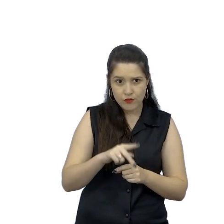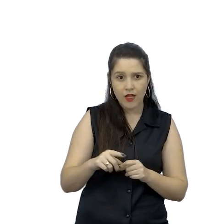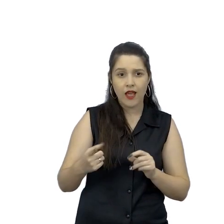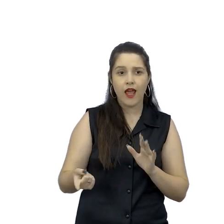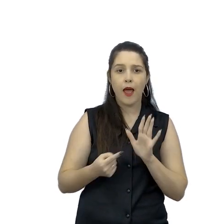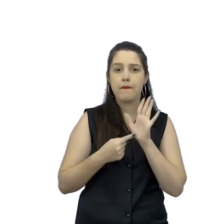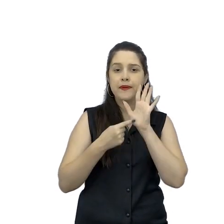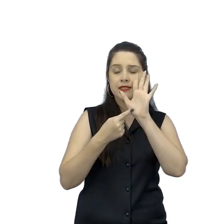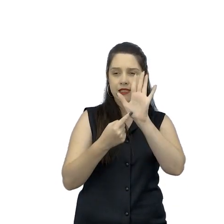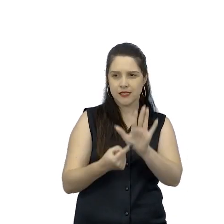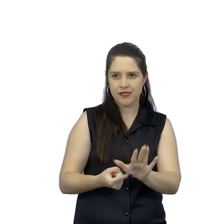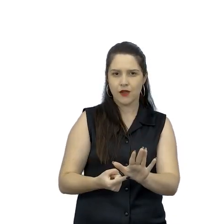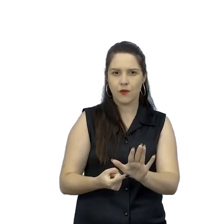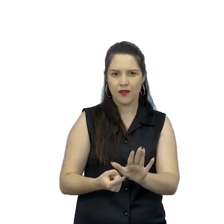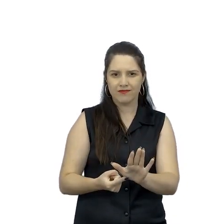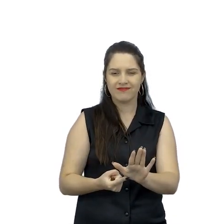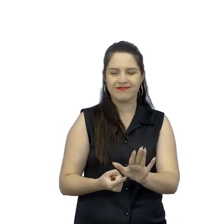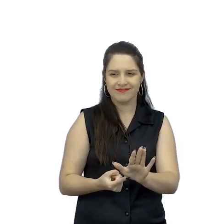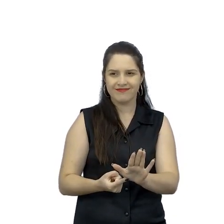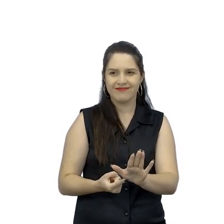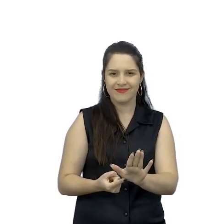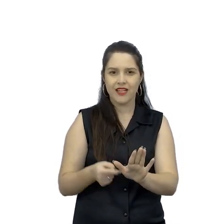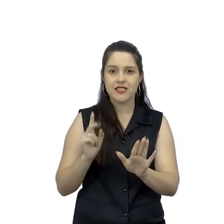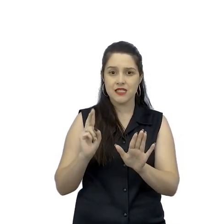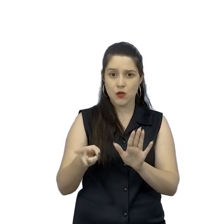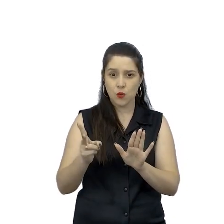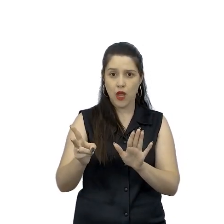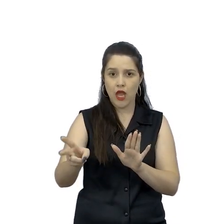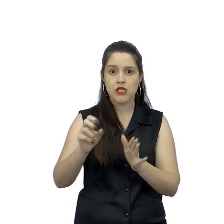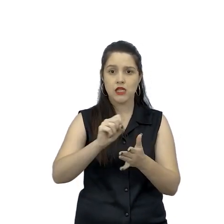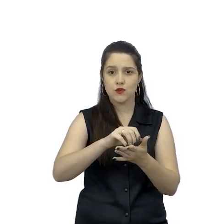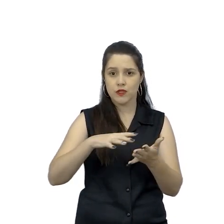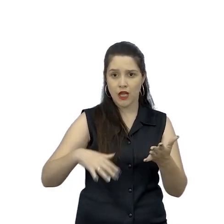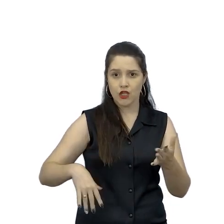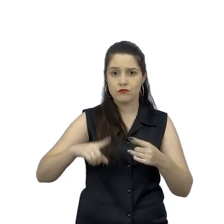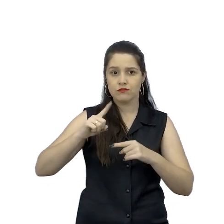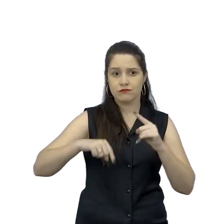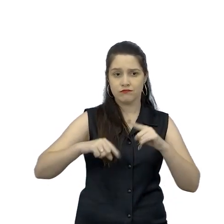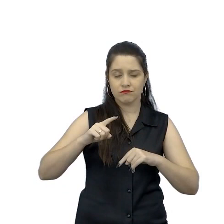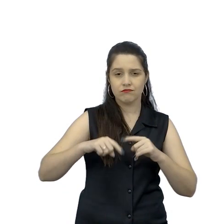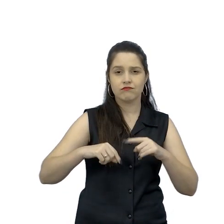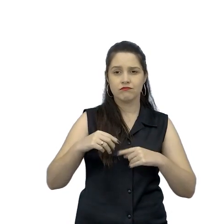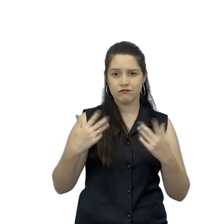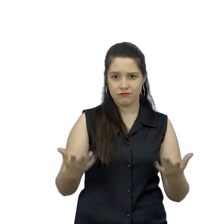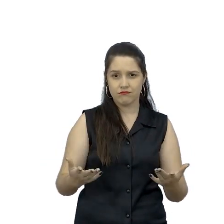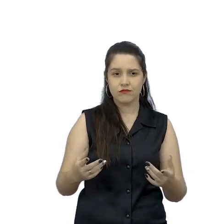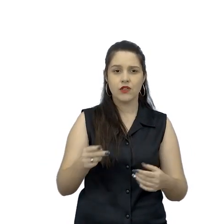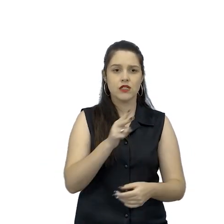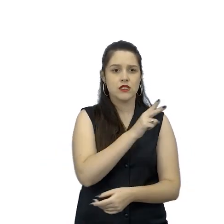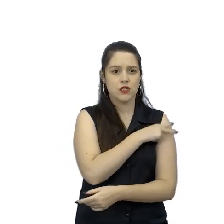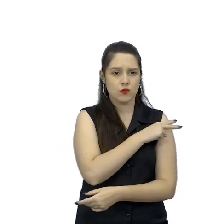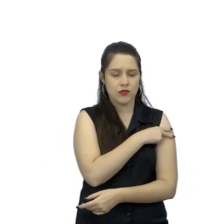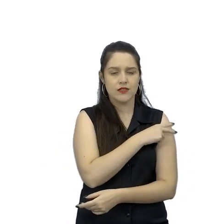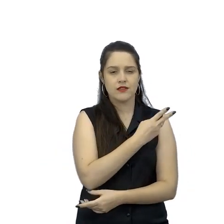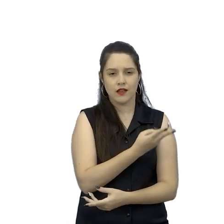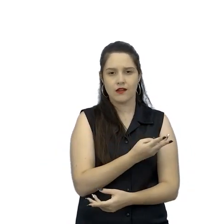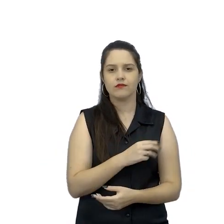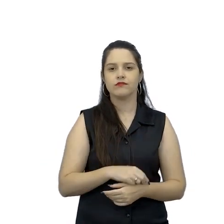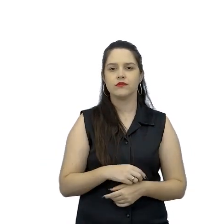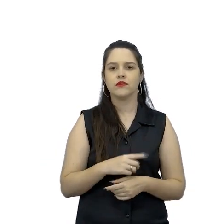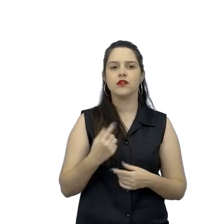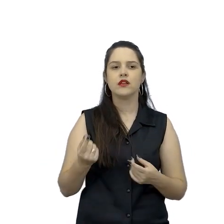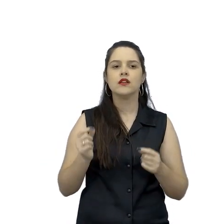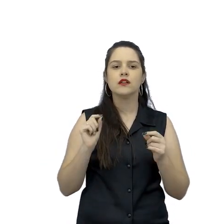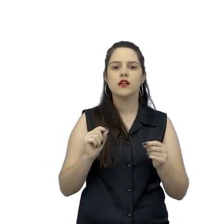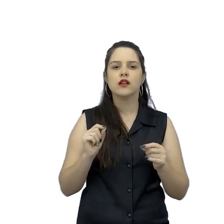vimos a apresentação, apresentamos a sequência de atividades do material Aprender Sempre, da segunda série do ensino médio, relacionamos